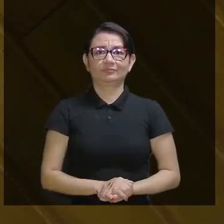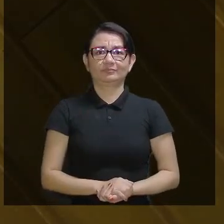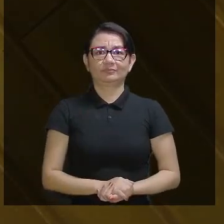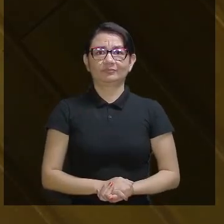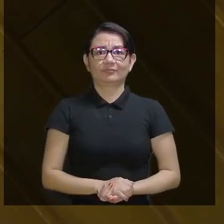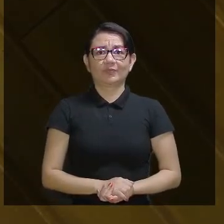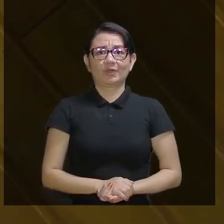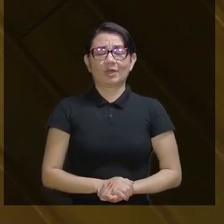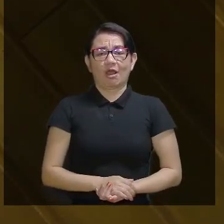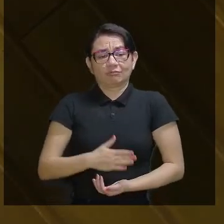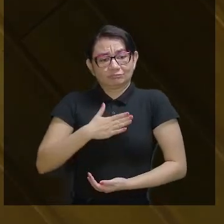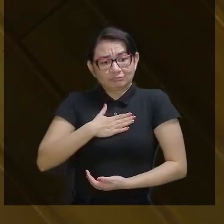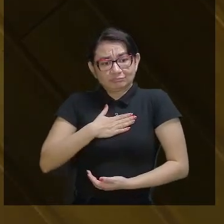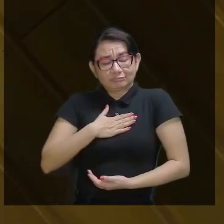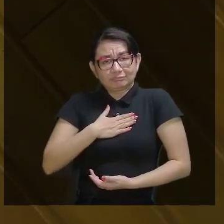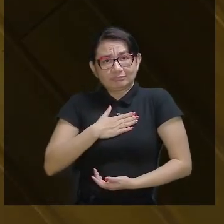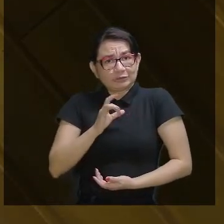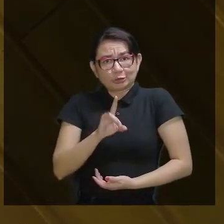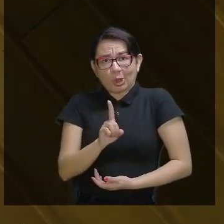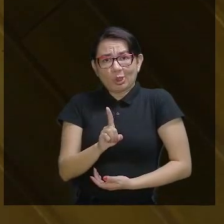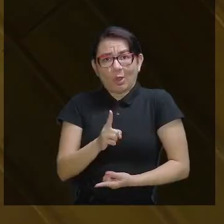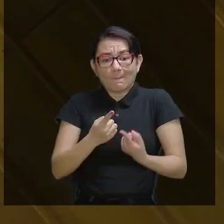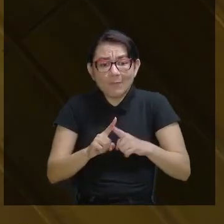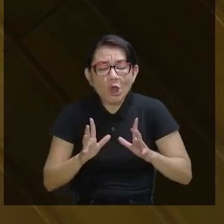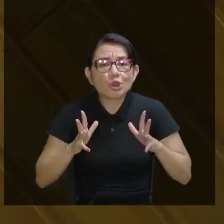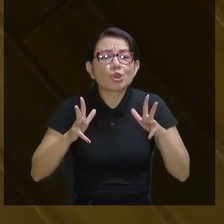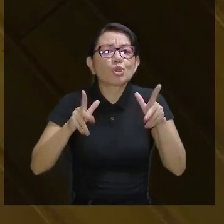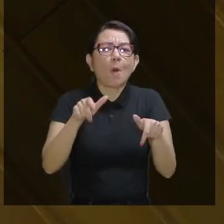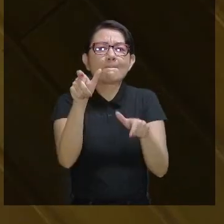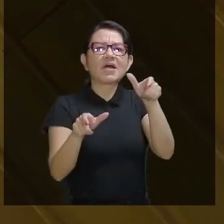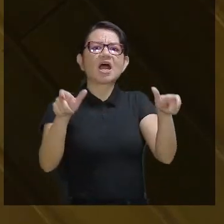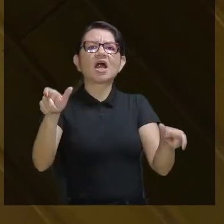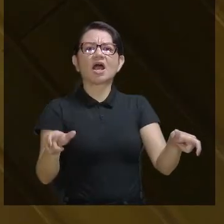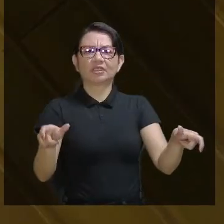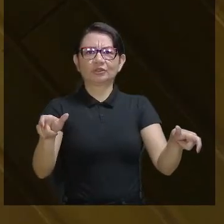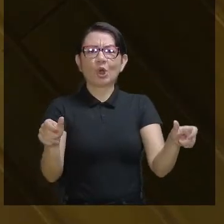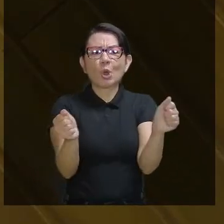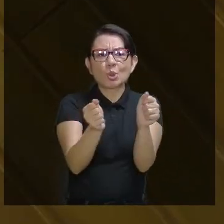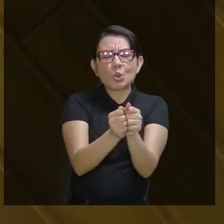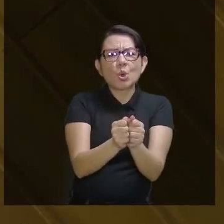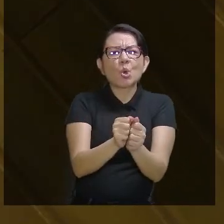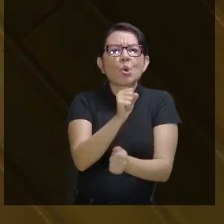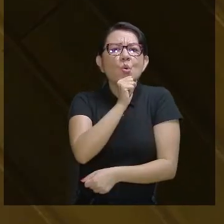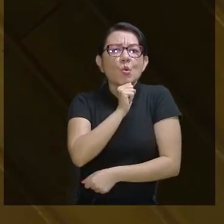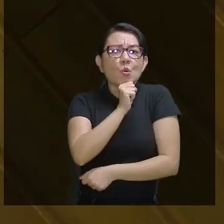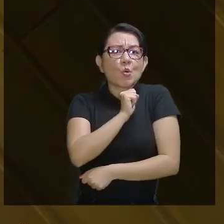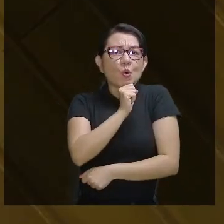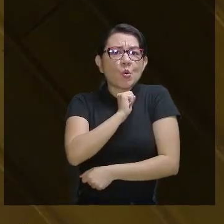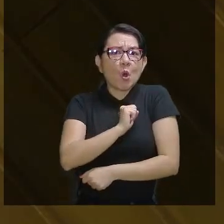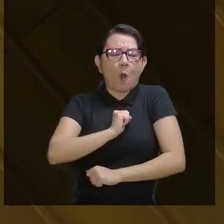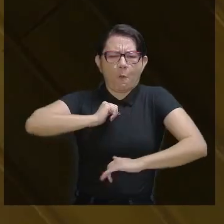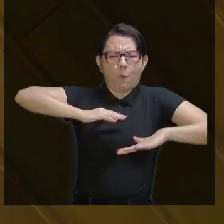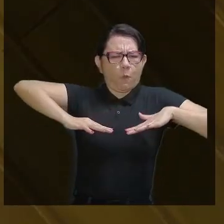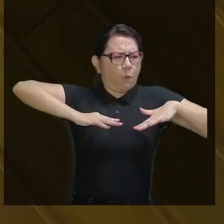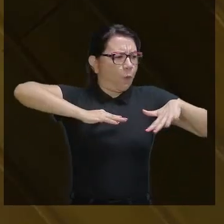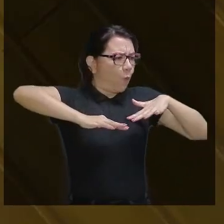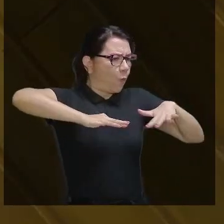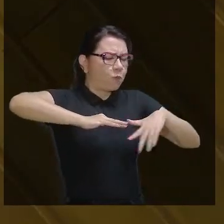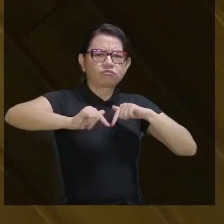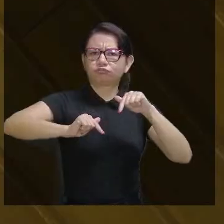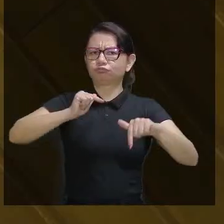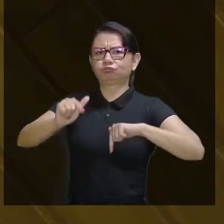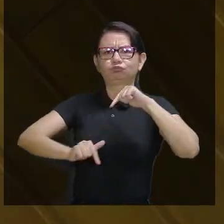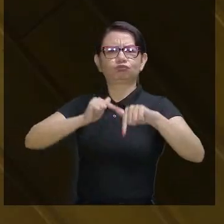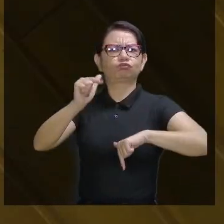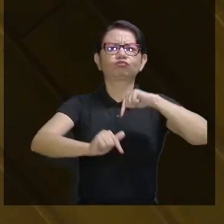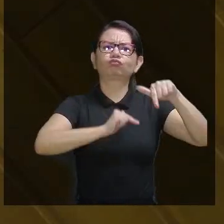só por mim, mas por todos aqueles que estão como idosos, ainda na ativa,